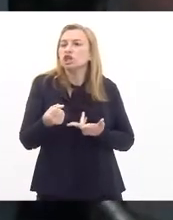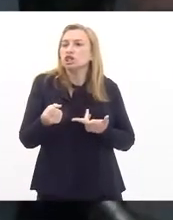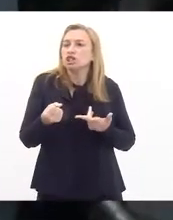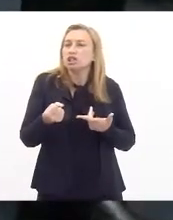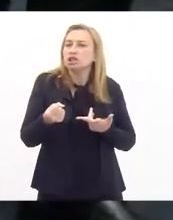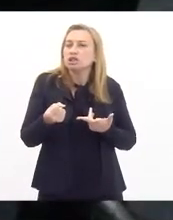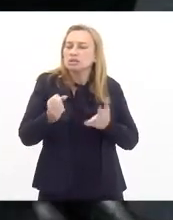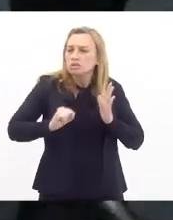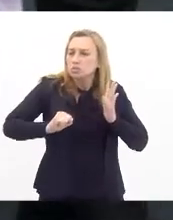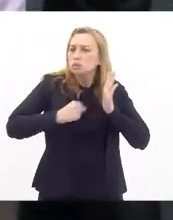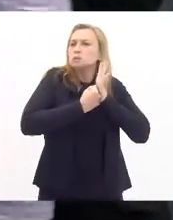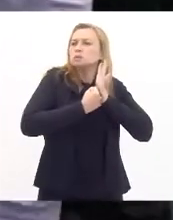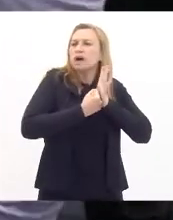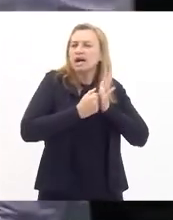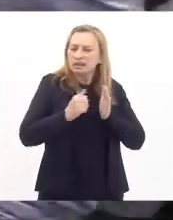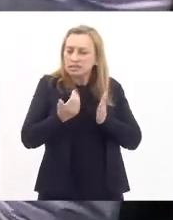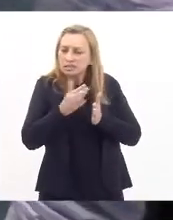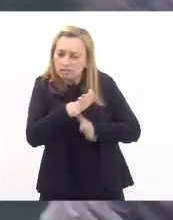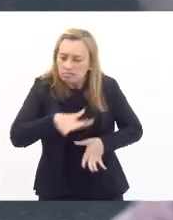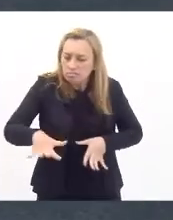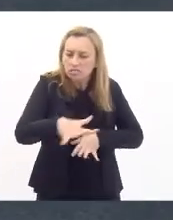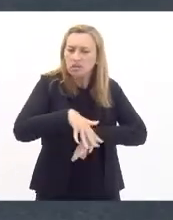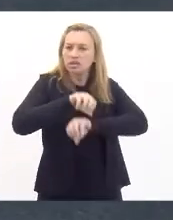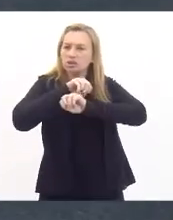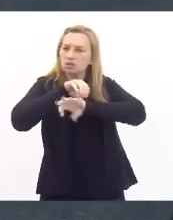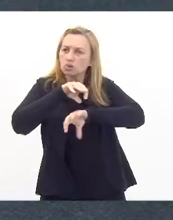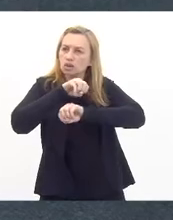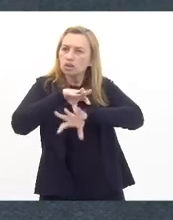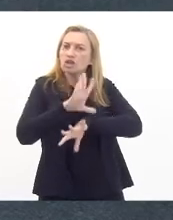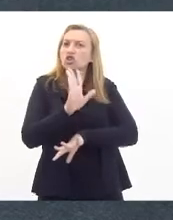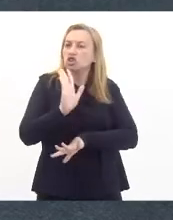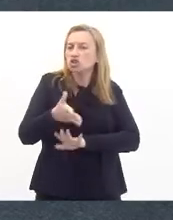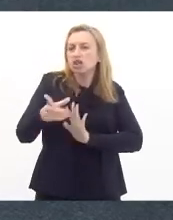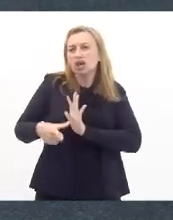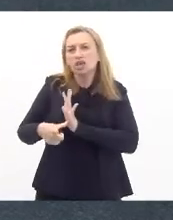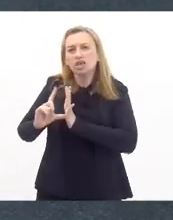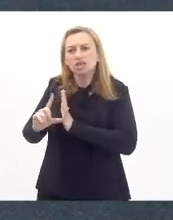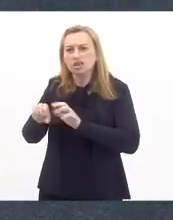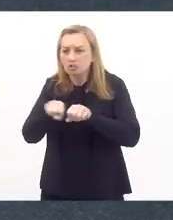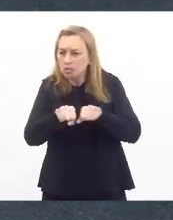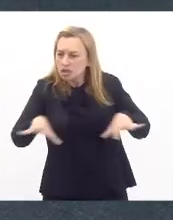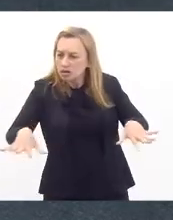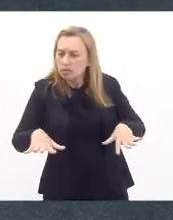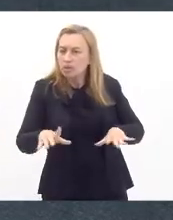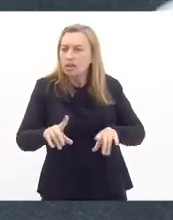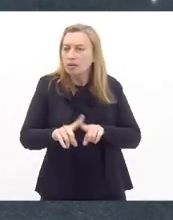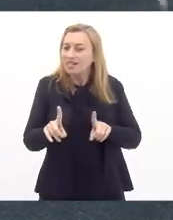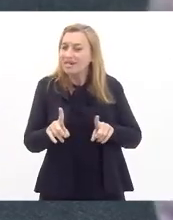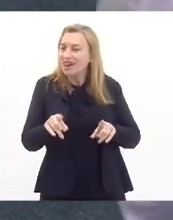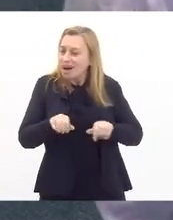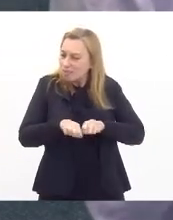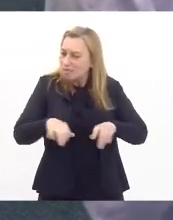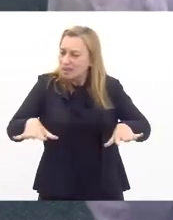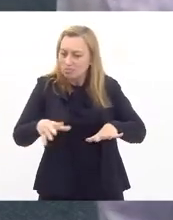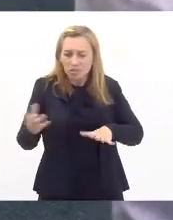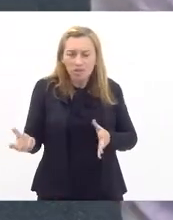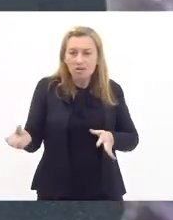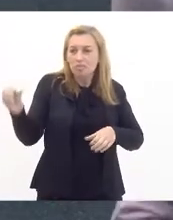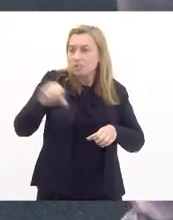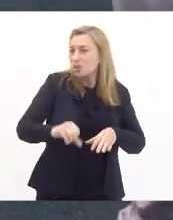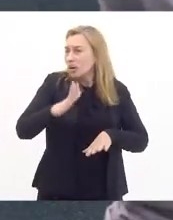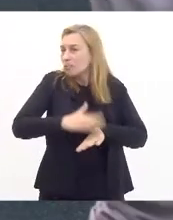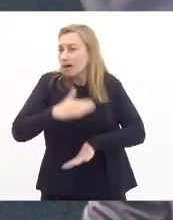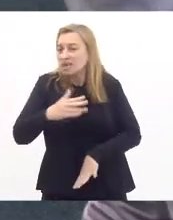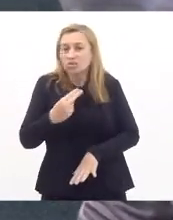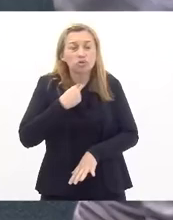de impacto na área da Educação já anterior a pandemia mas a pandemia agrava mais